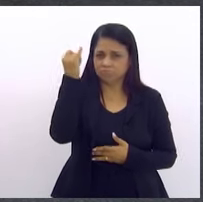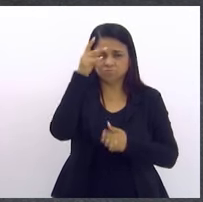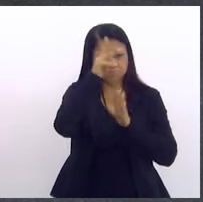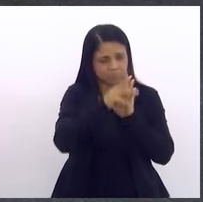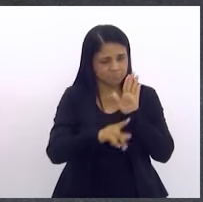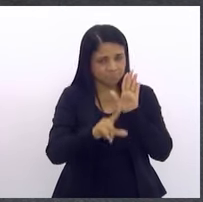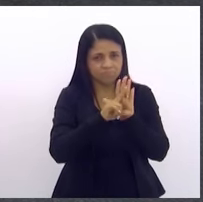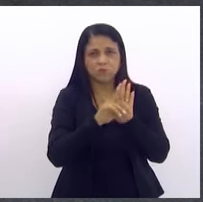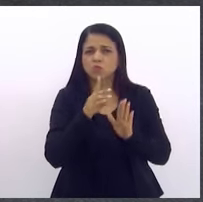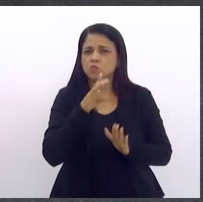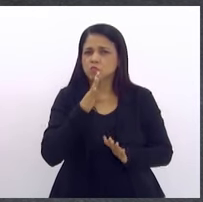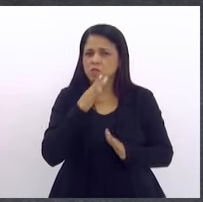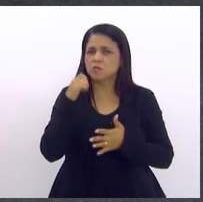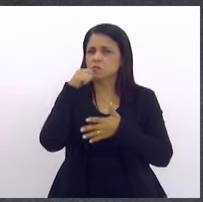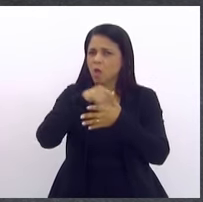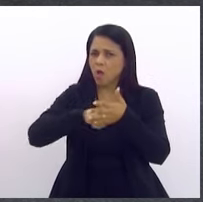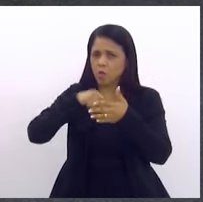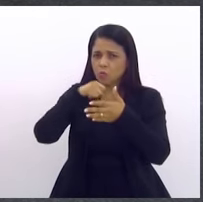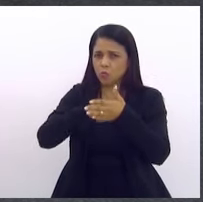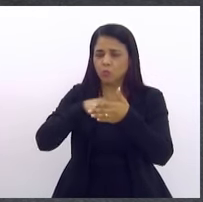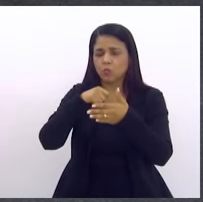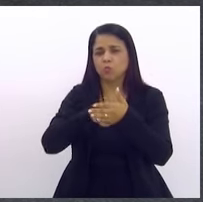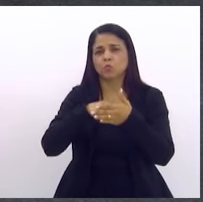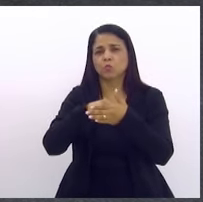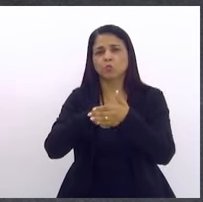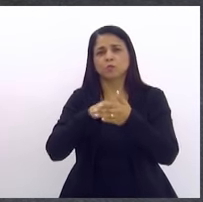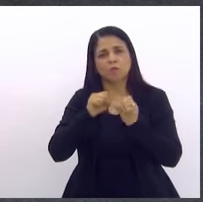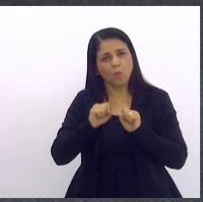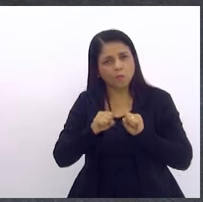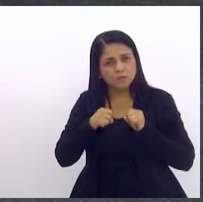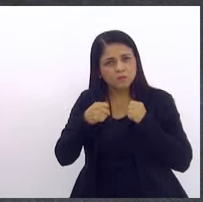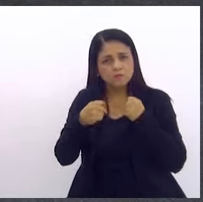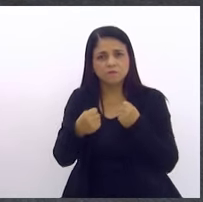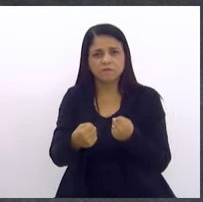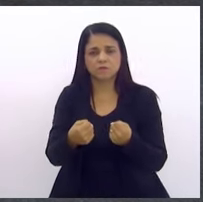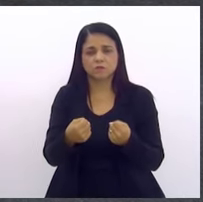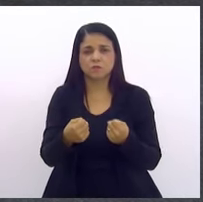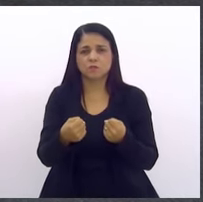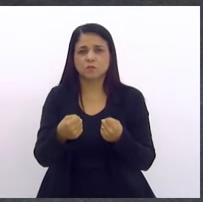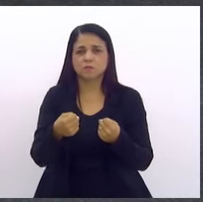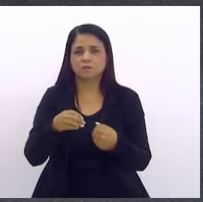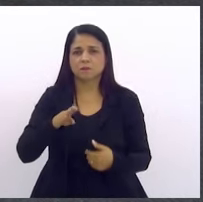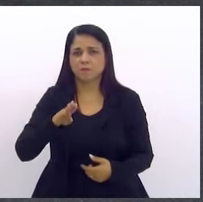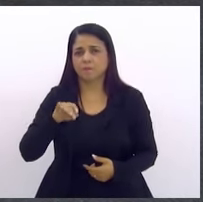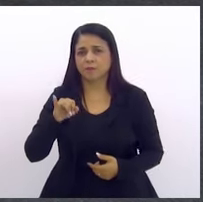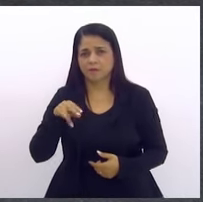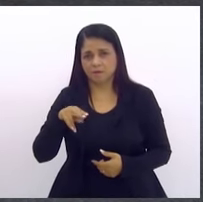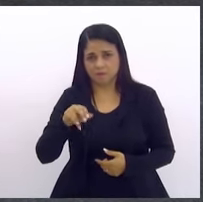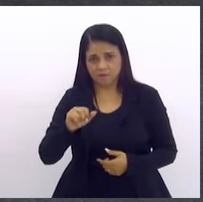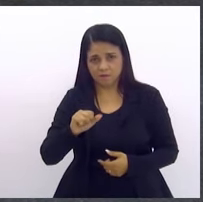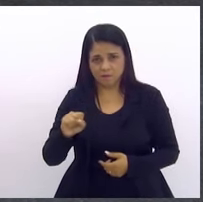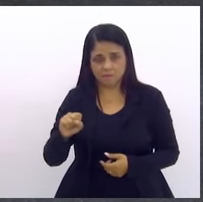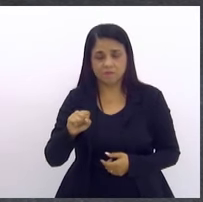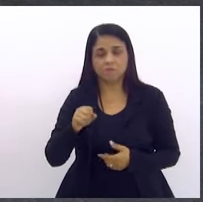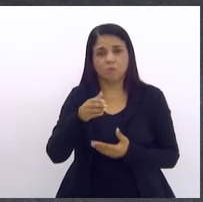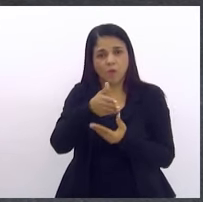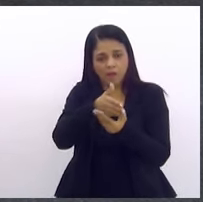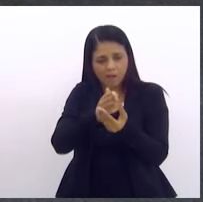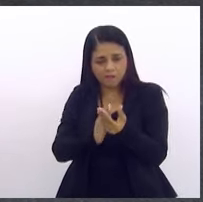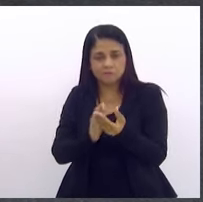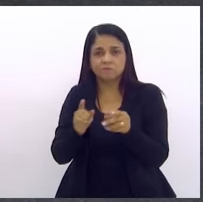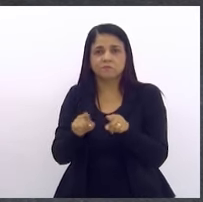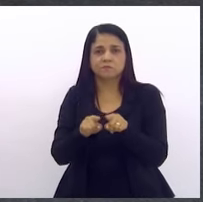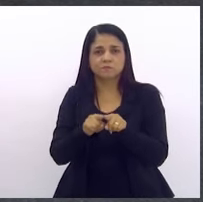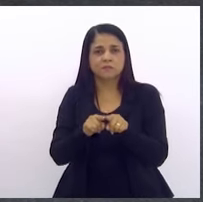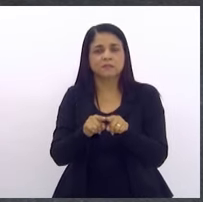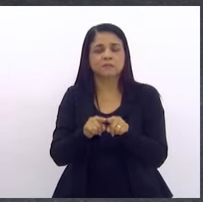projeto, reconheço a sua luta aqui enquanto defensora das baianas do acarajé e da prática, bem como